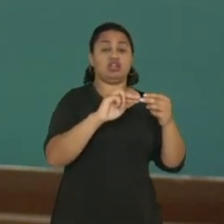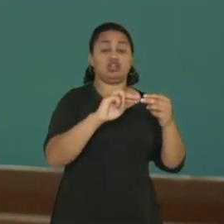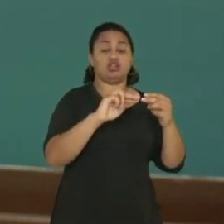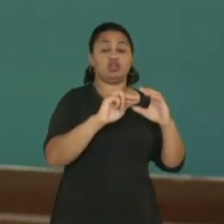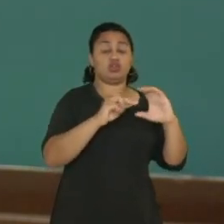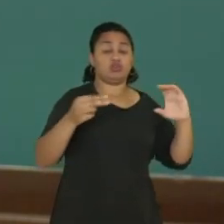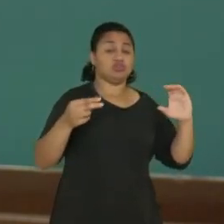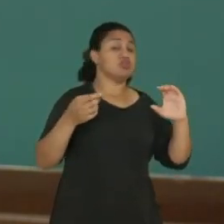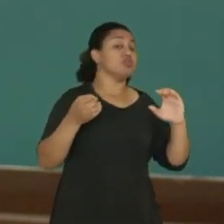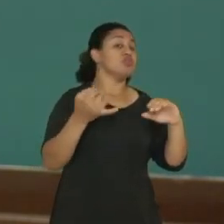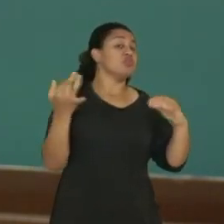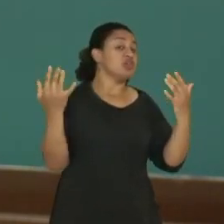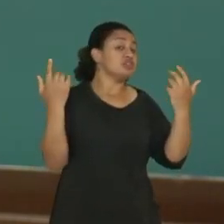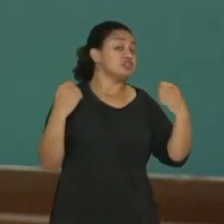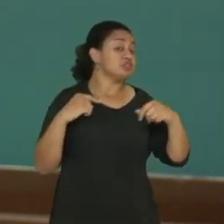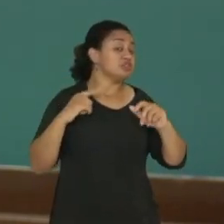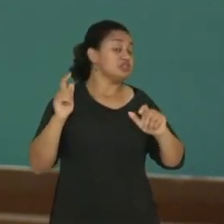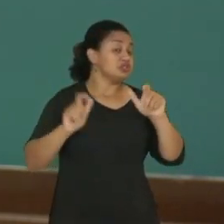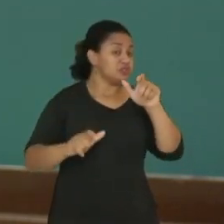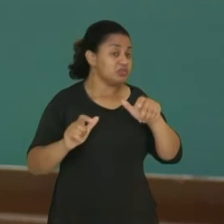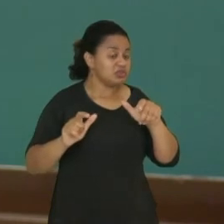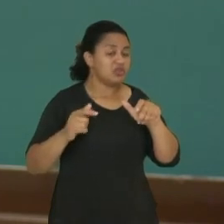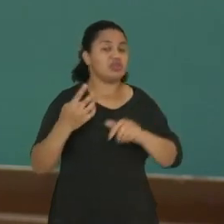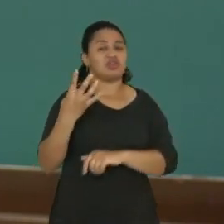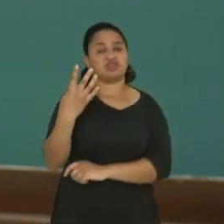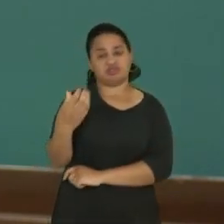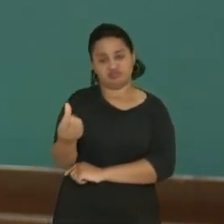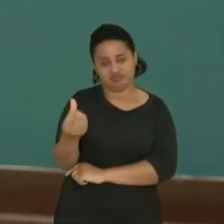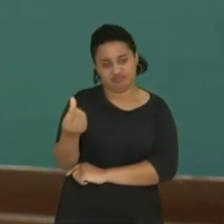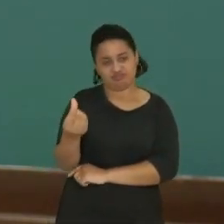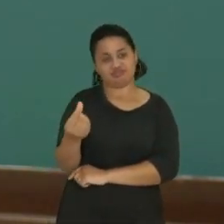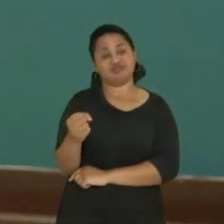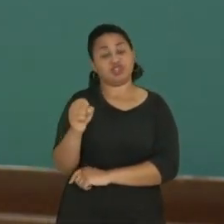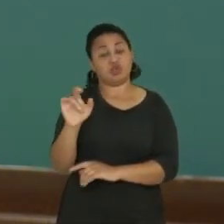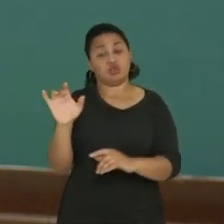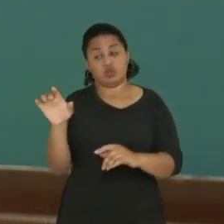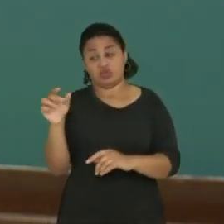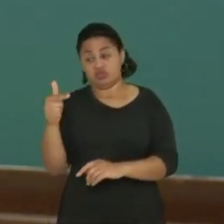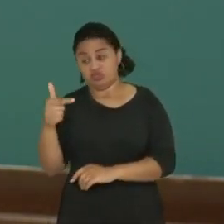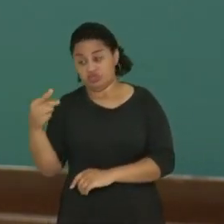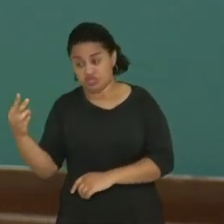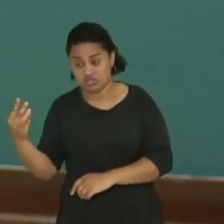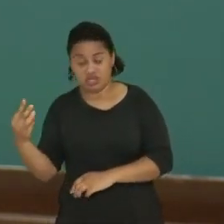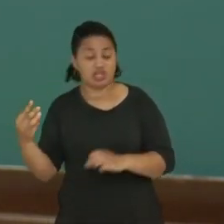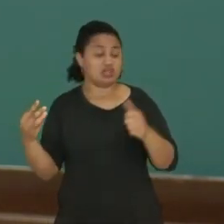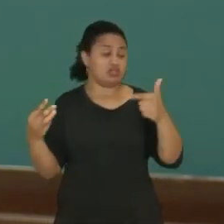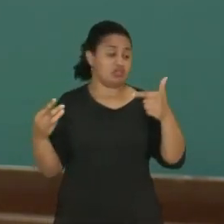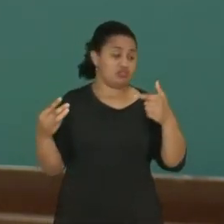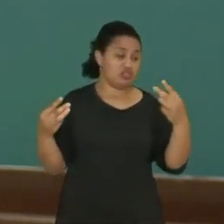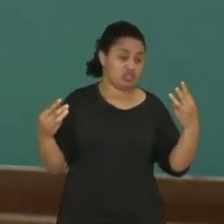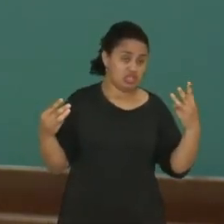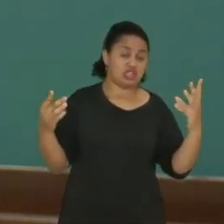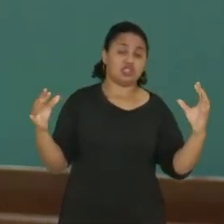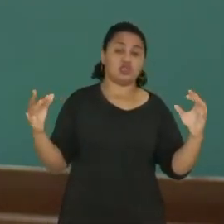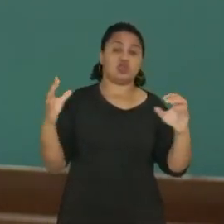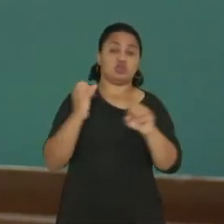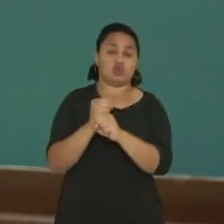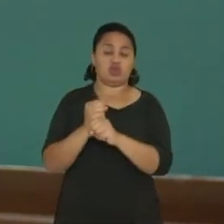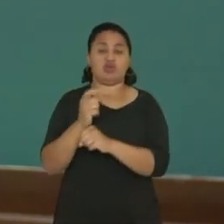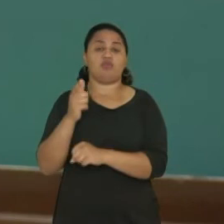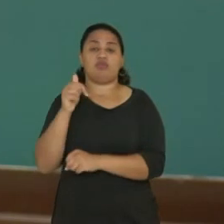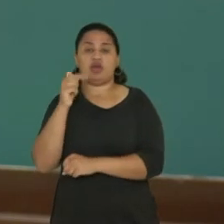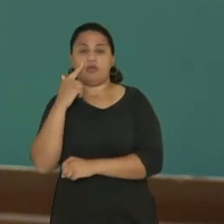quantos cromossomos? 46. Ou seja, soma-se 23 do pai, 23 da mãe,